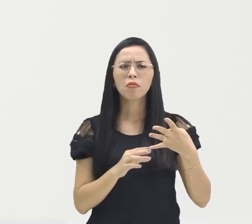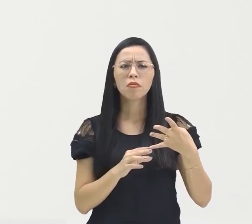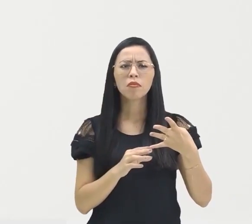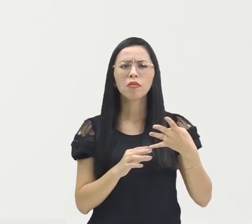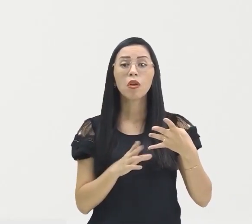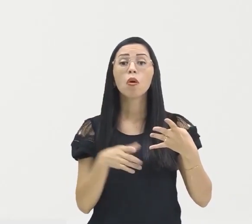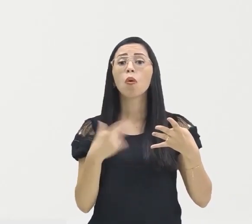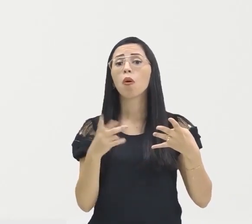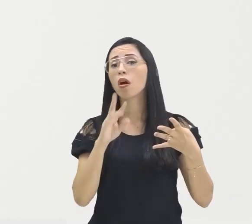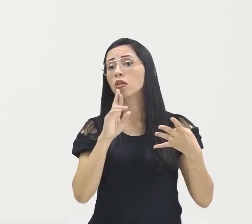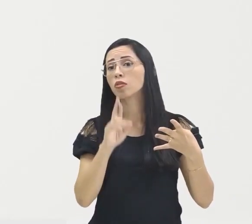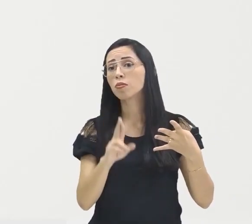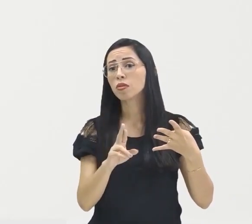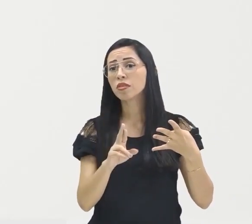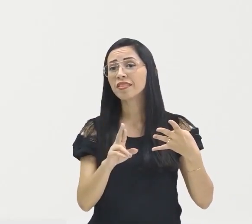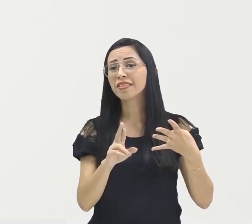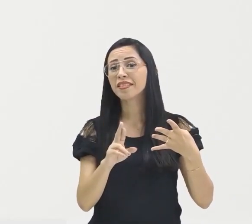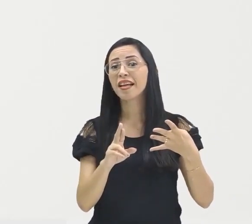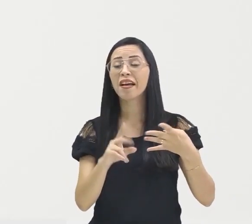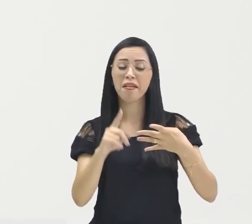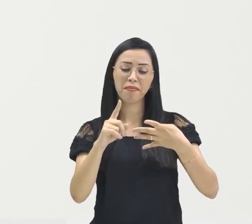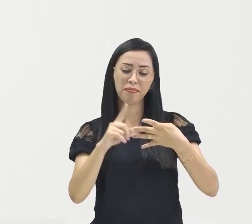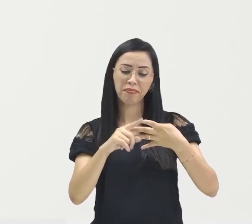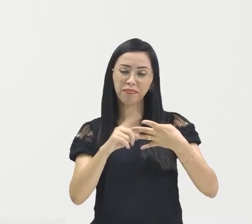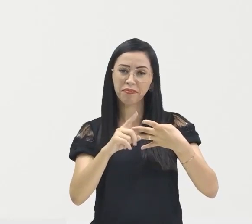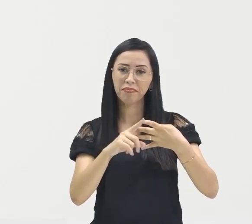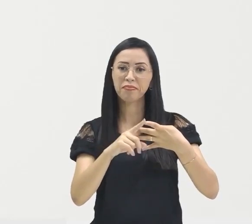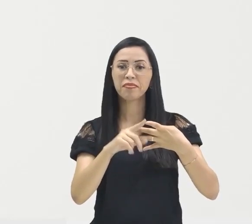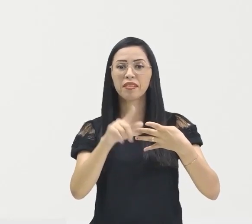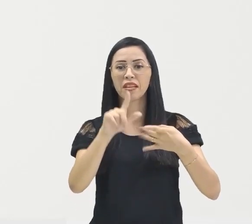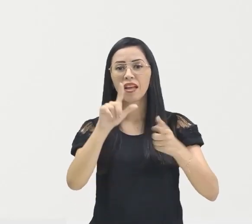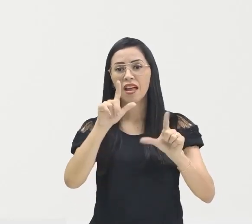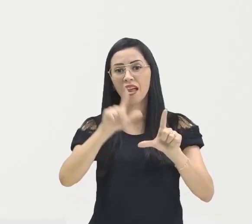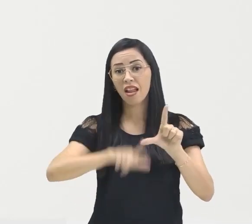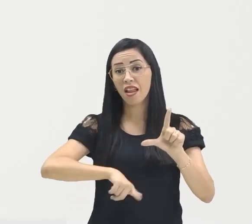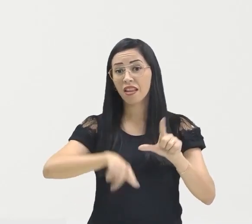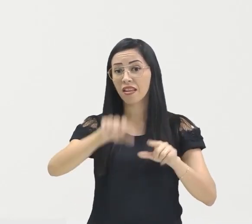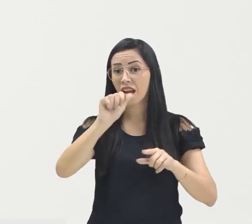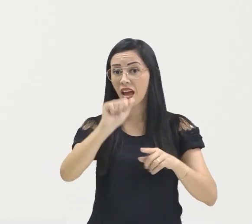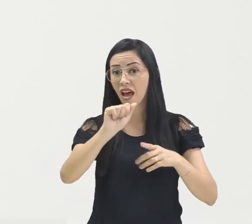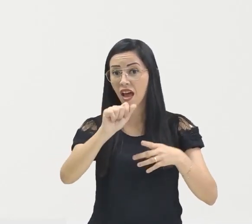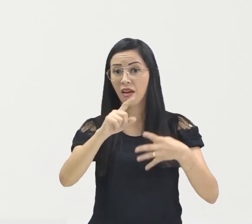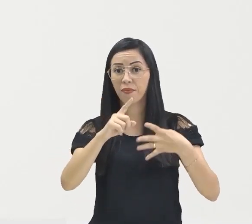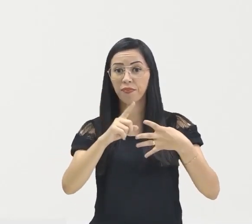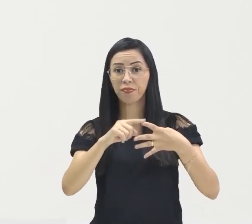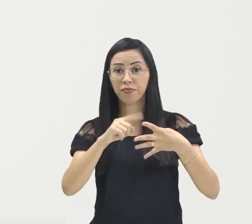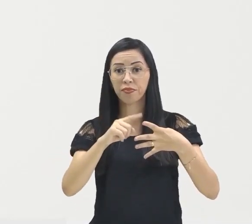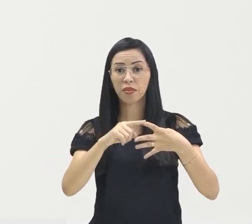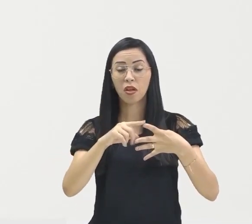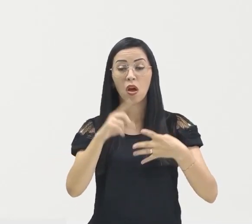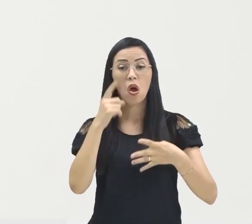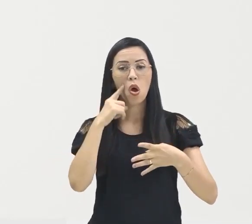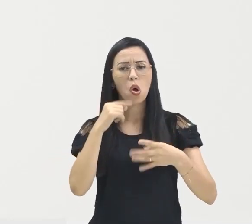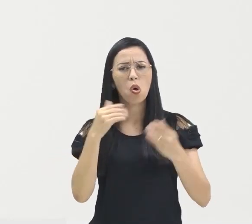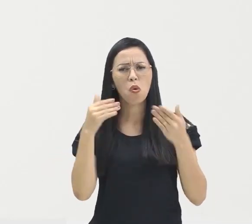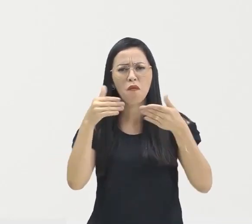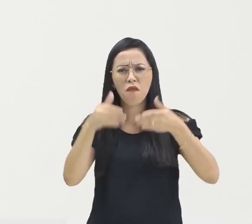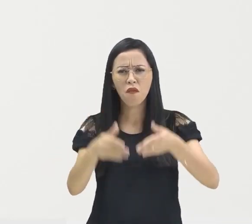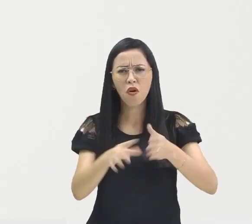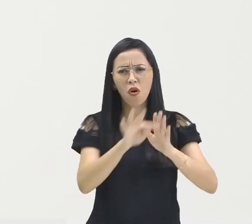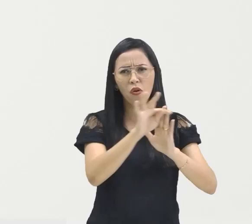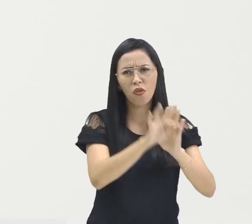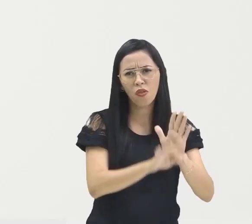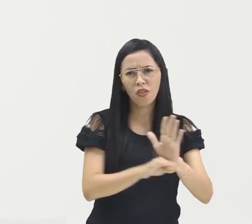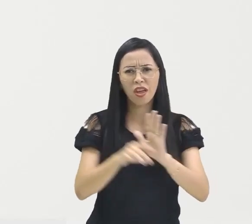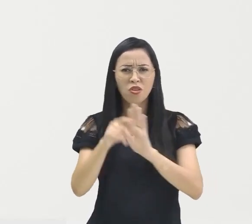Qual é a resposta? Letra A. Vou retomar aqui. Com base nos textos lidos, João, preste atenção. O que